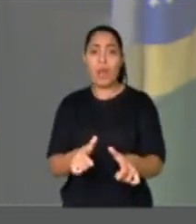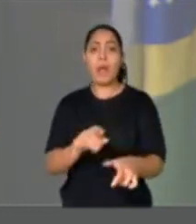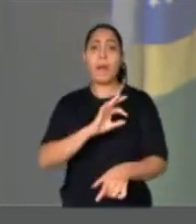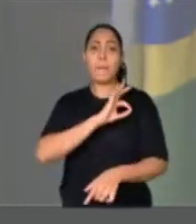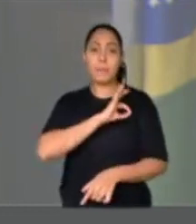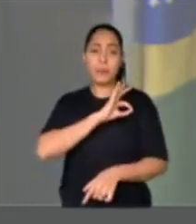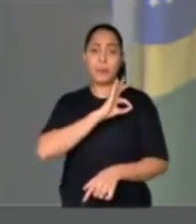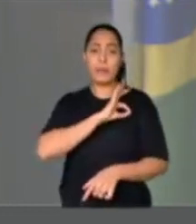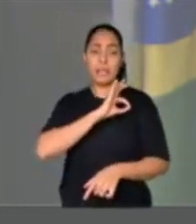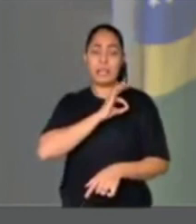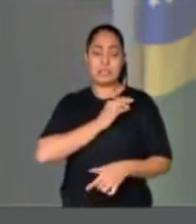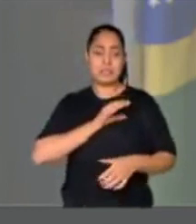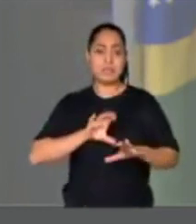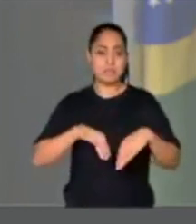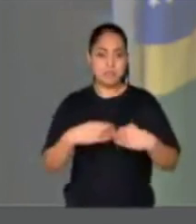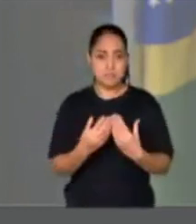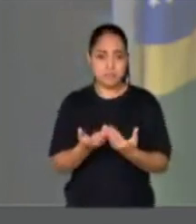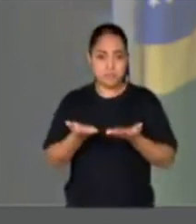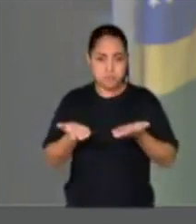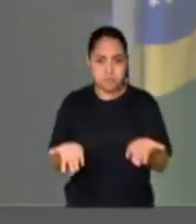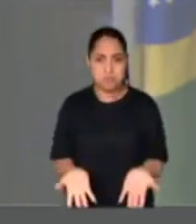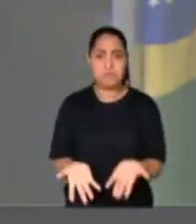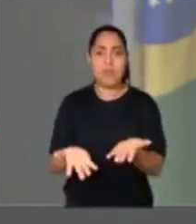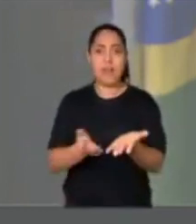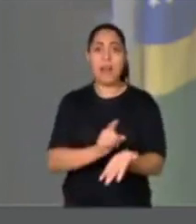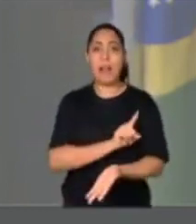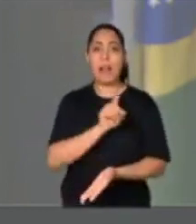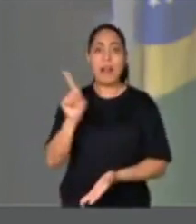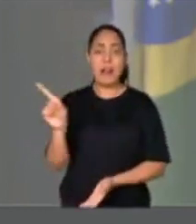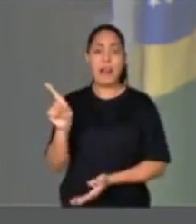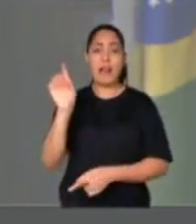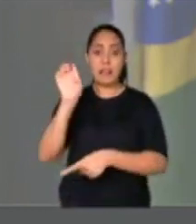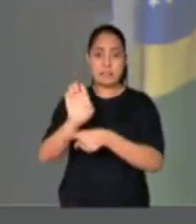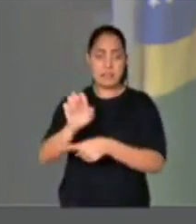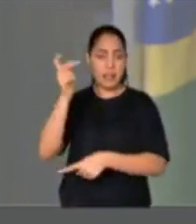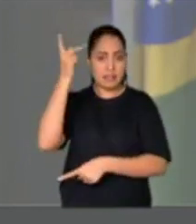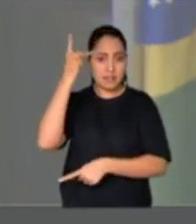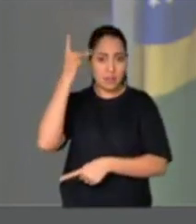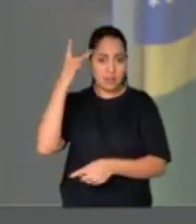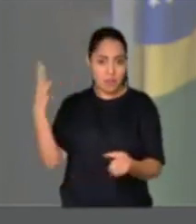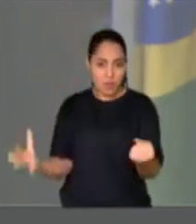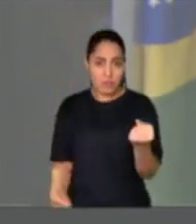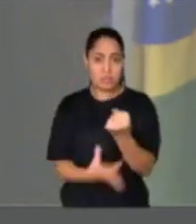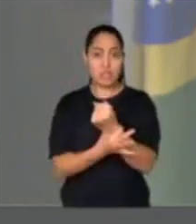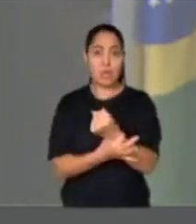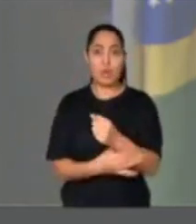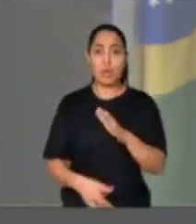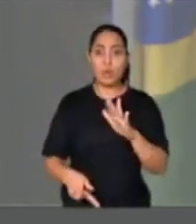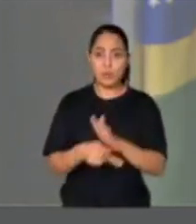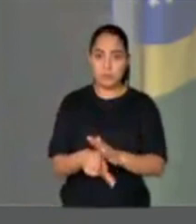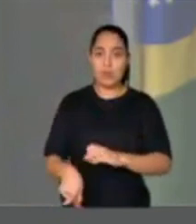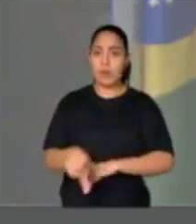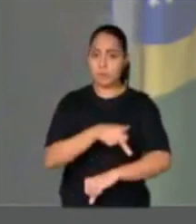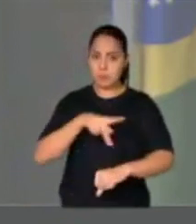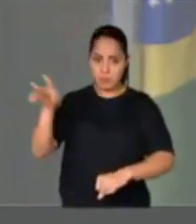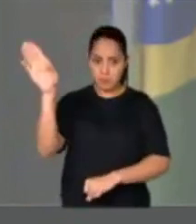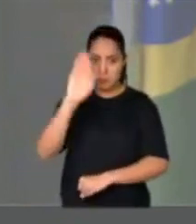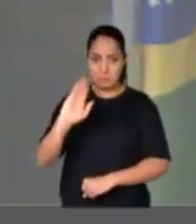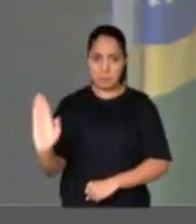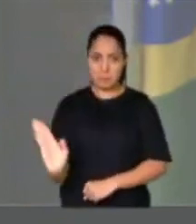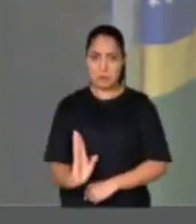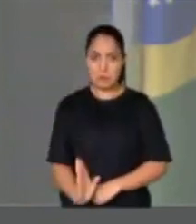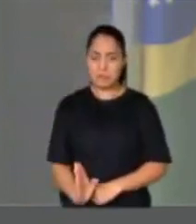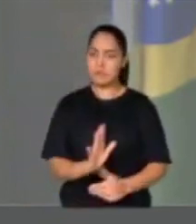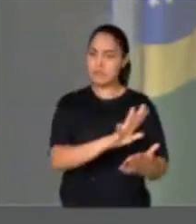das razões pelas quais o meu estado, o estado de São Paulo, é o estado mais seguro do país, justamente copiando